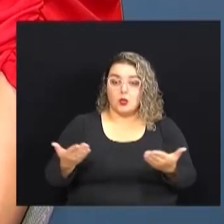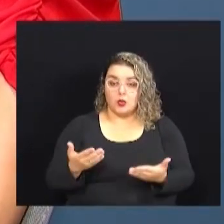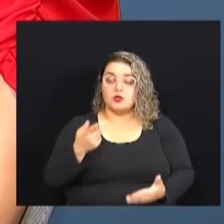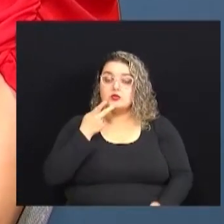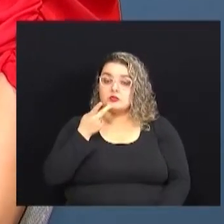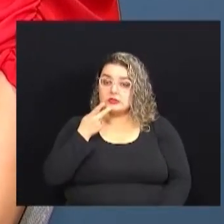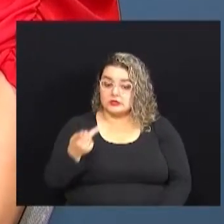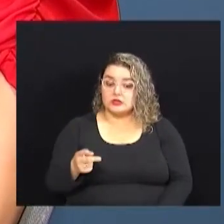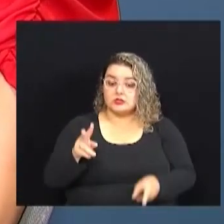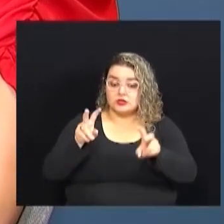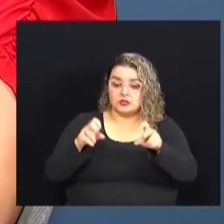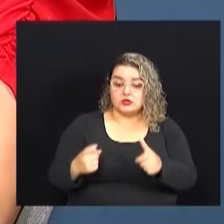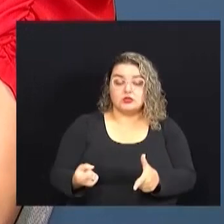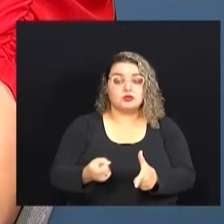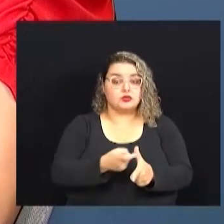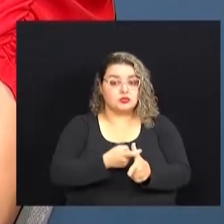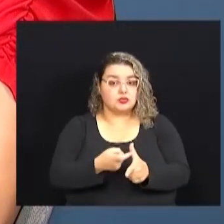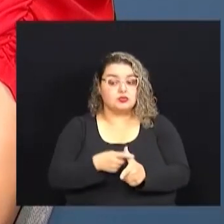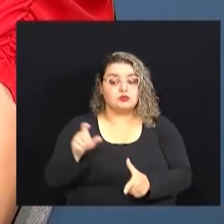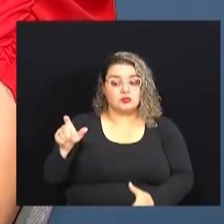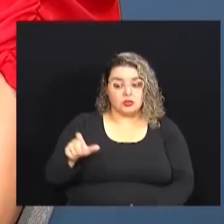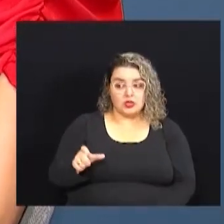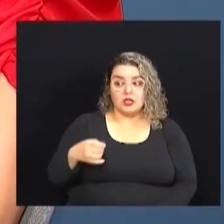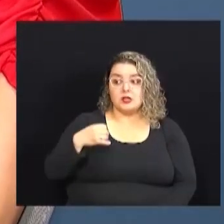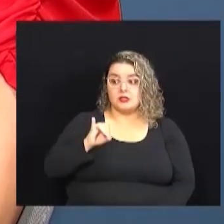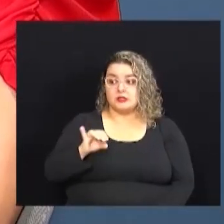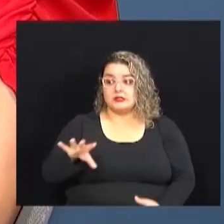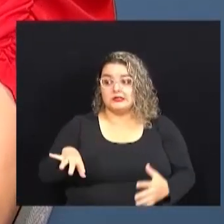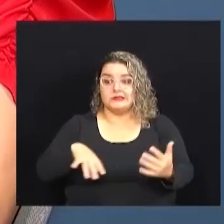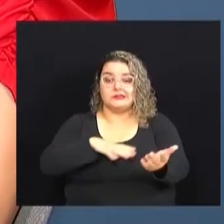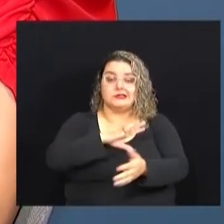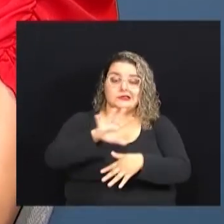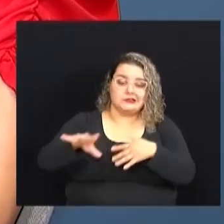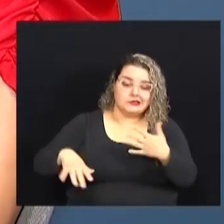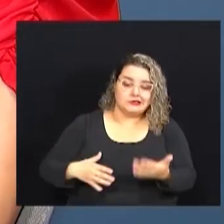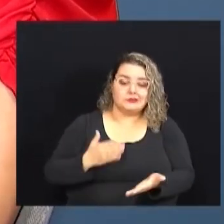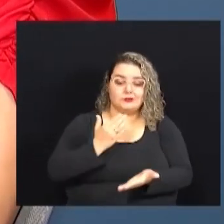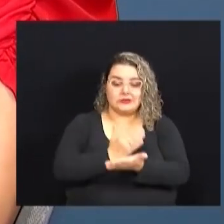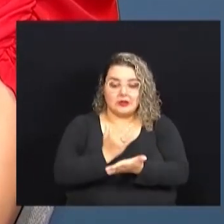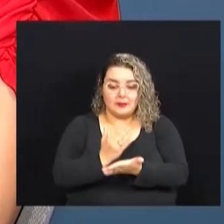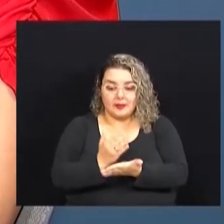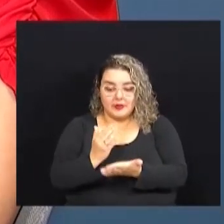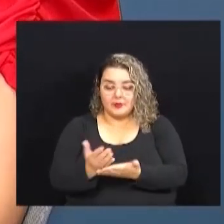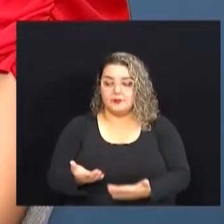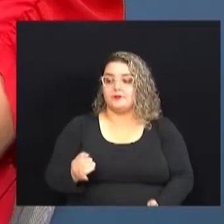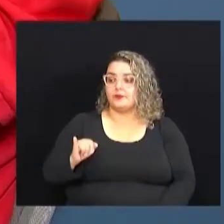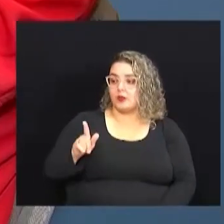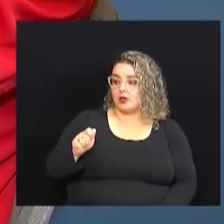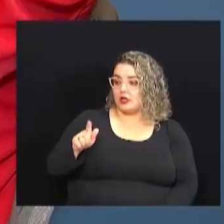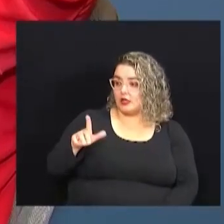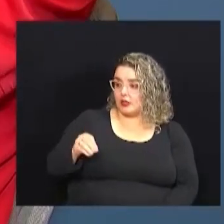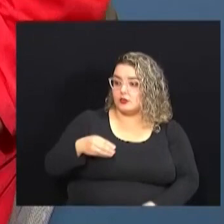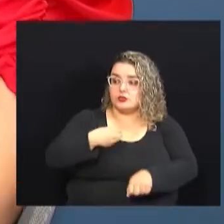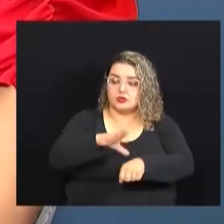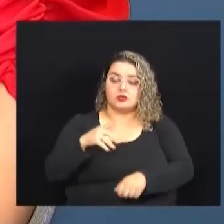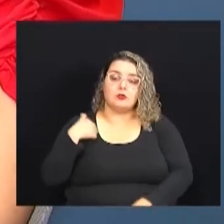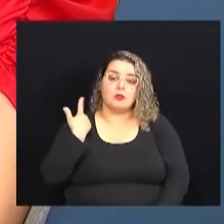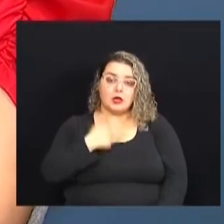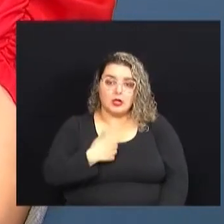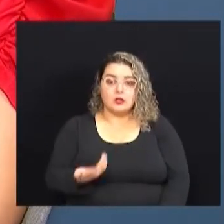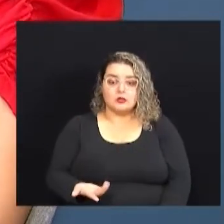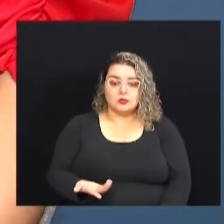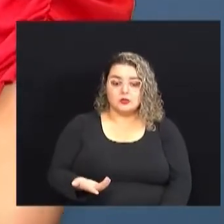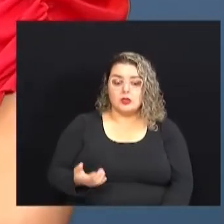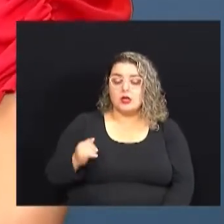hoje nós estamos falando sobre essa questão de dívida do cartão, se você se enrolou aí com essas parcelas. O Iago tá dando dicas pra